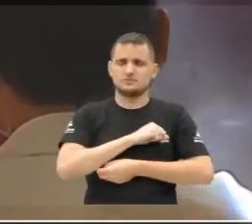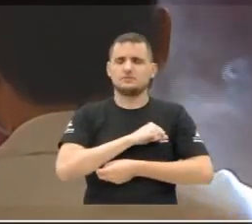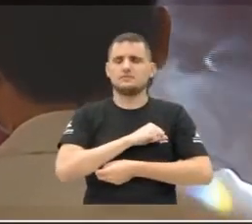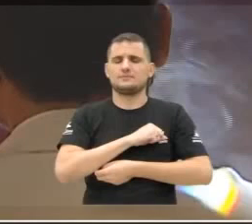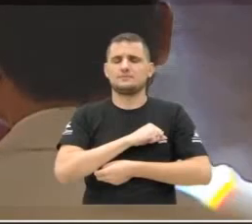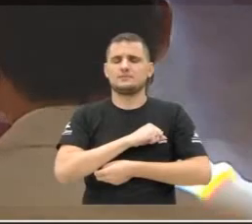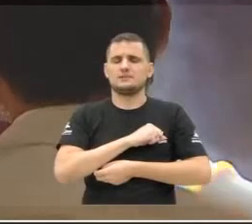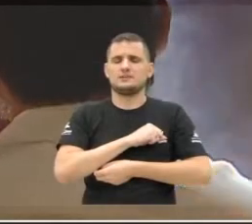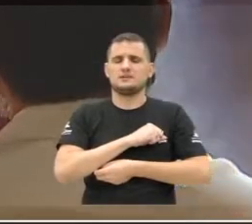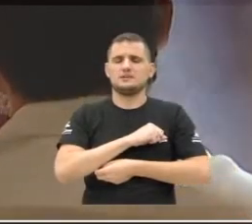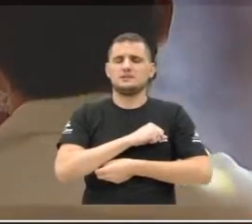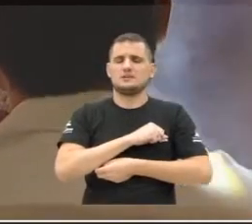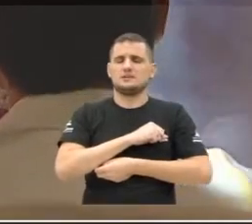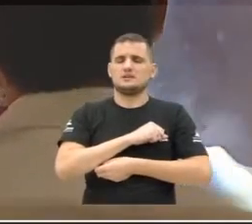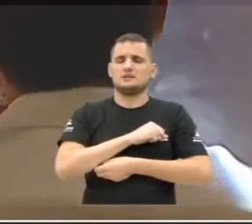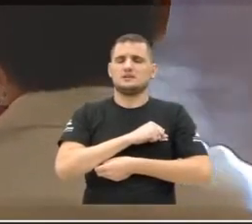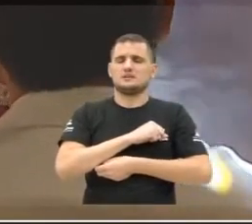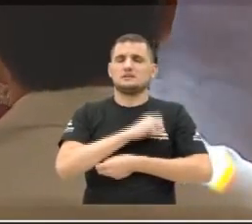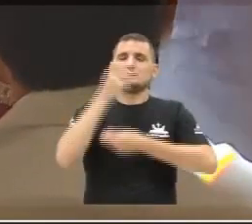paixão,